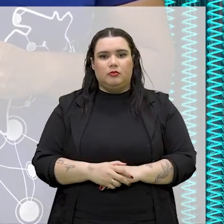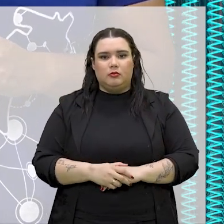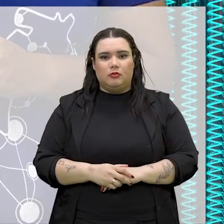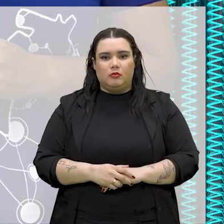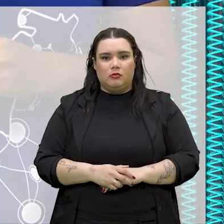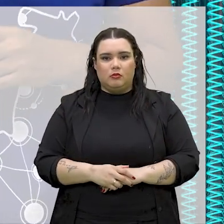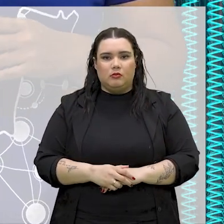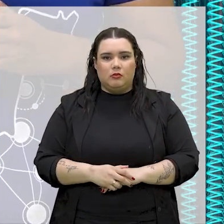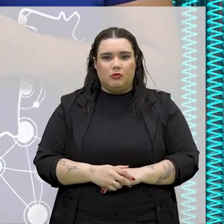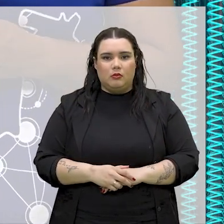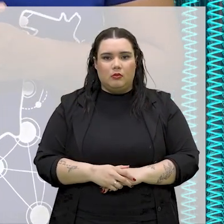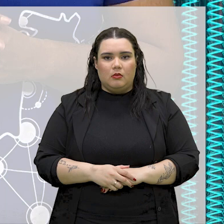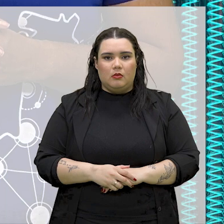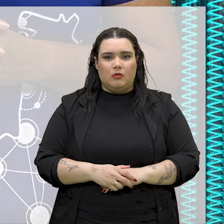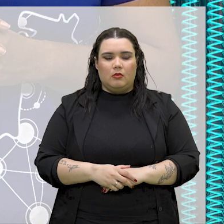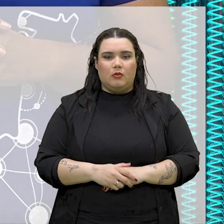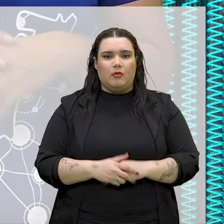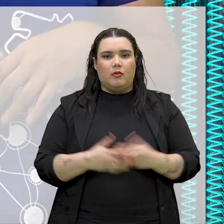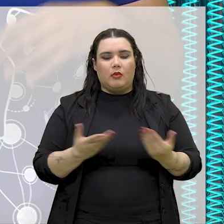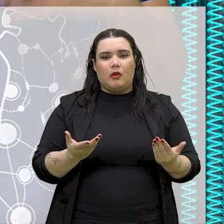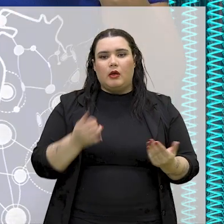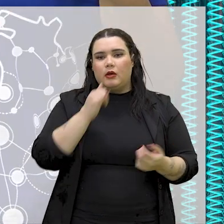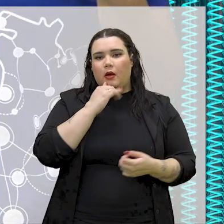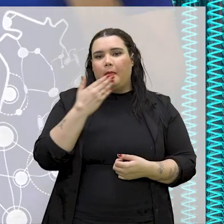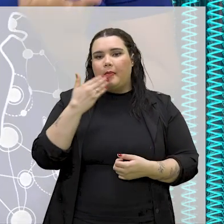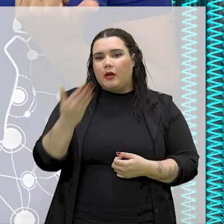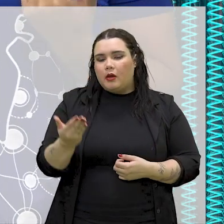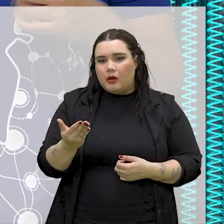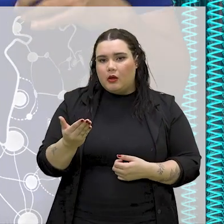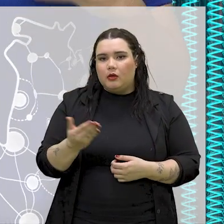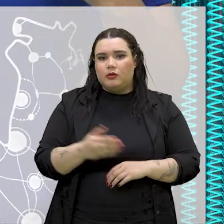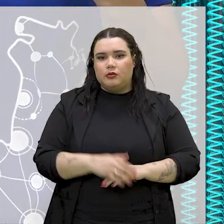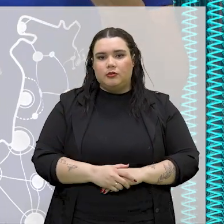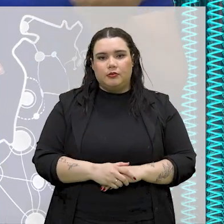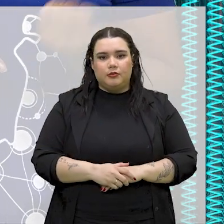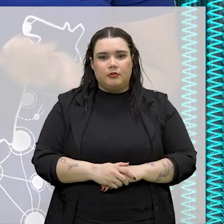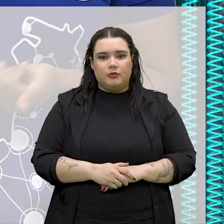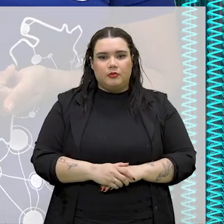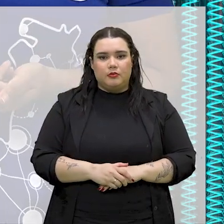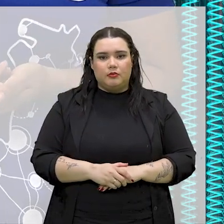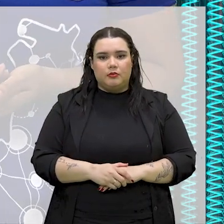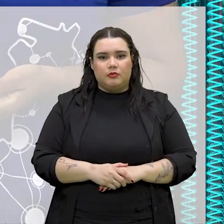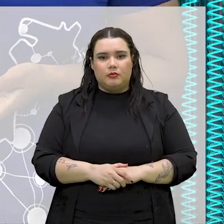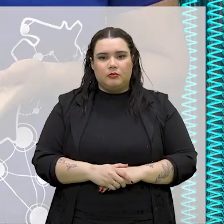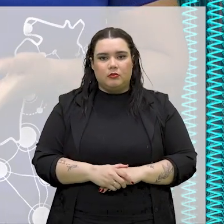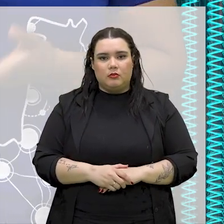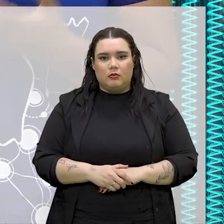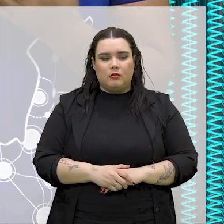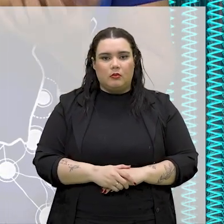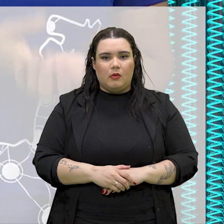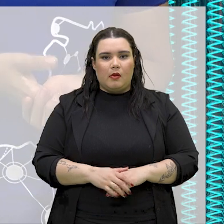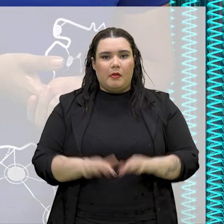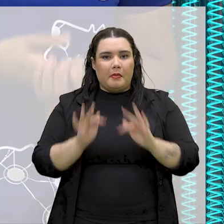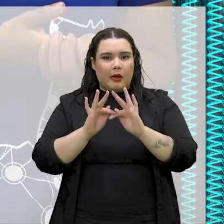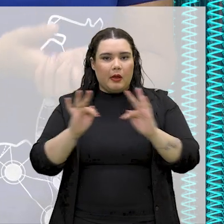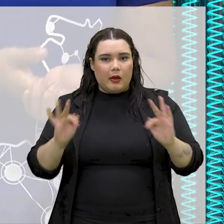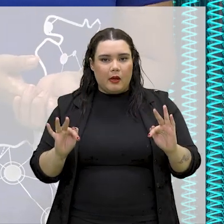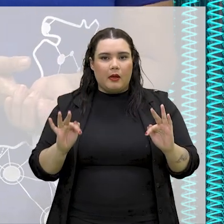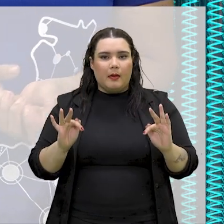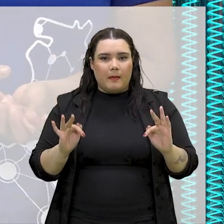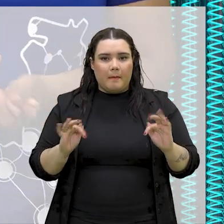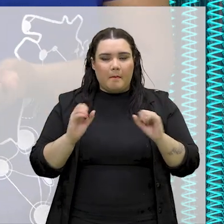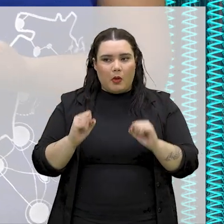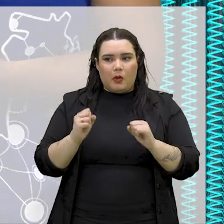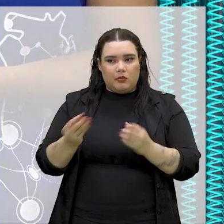sandwich? Né? Ou então eu posso pedir para alguém, Can you bring me some water? Você pode me